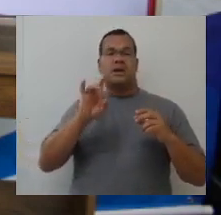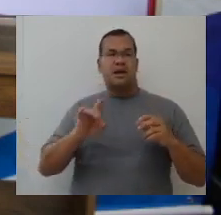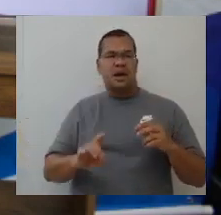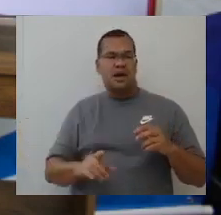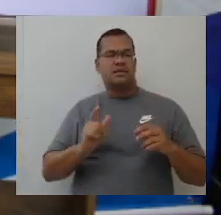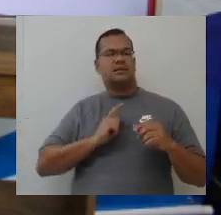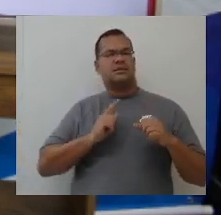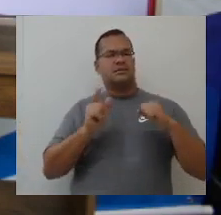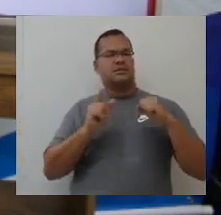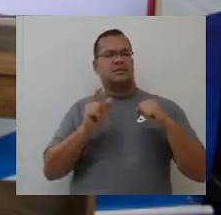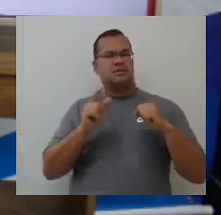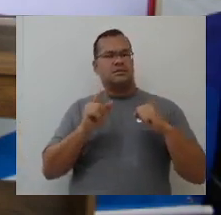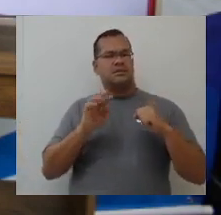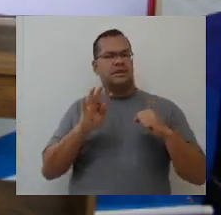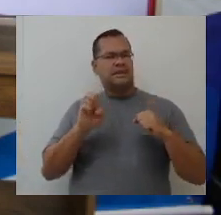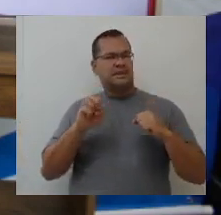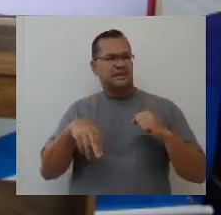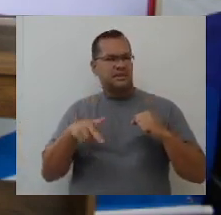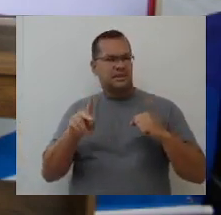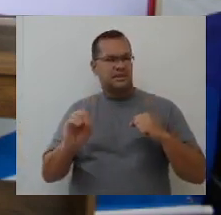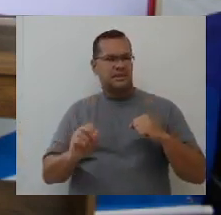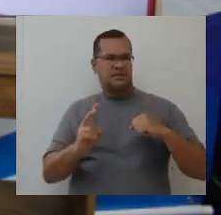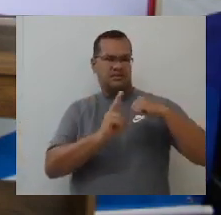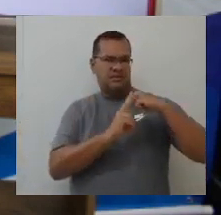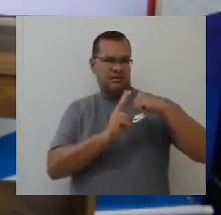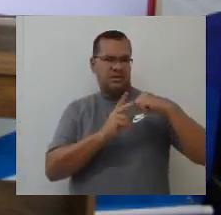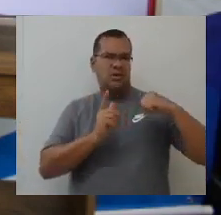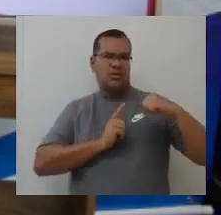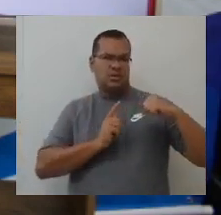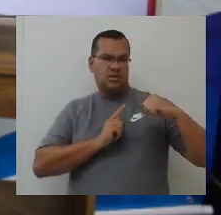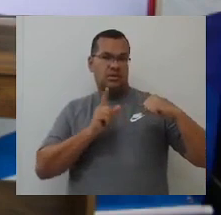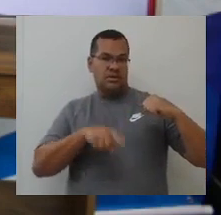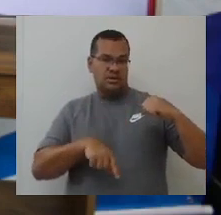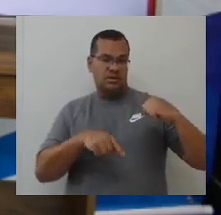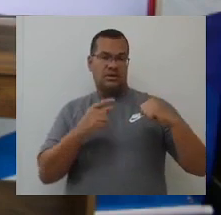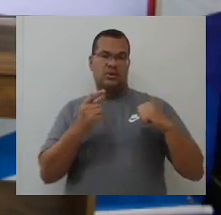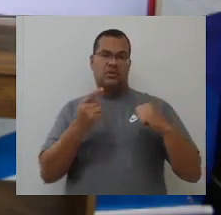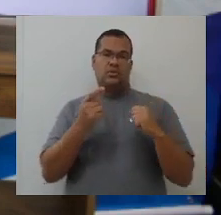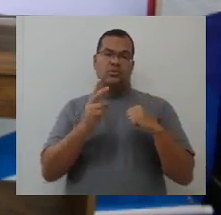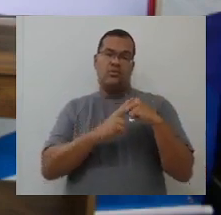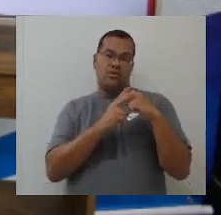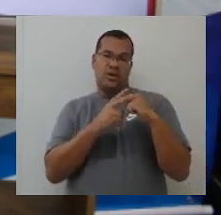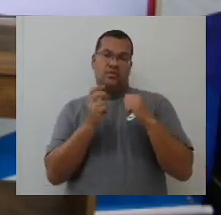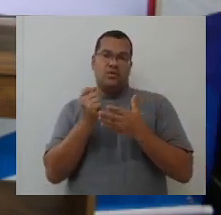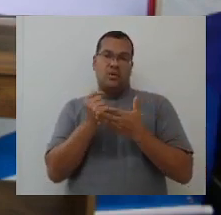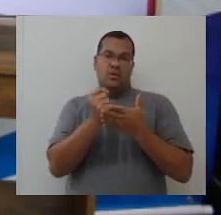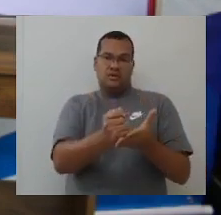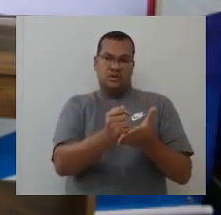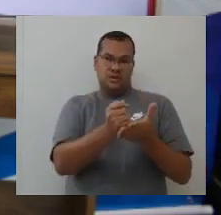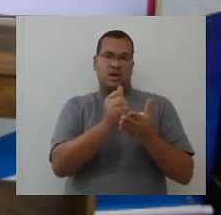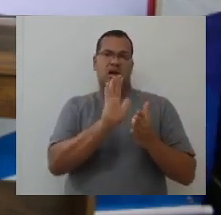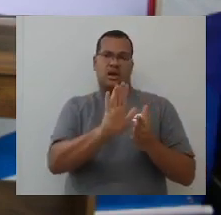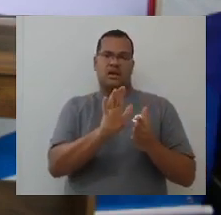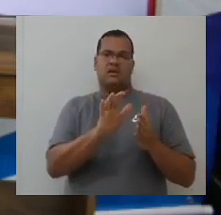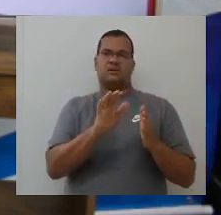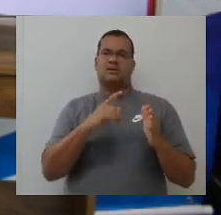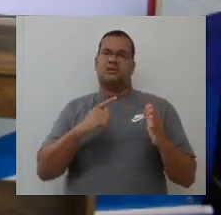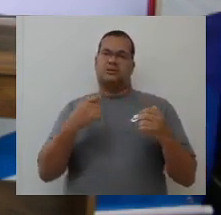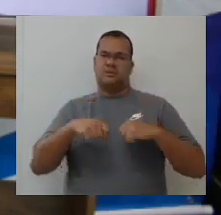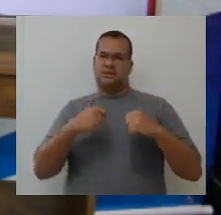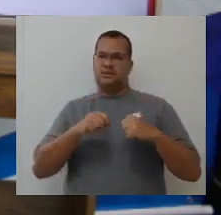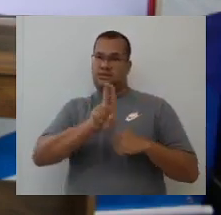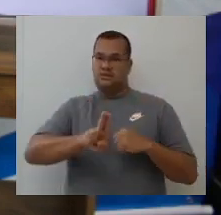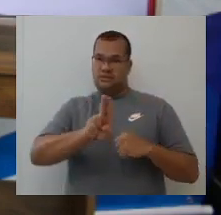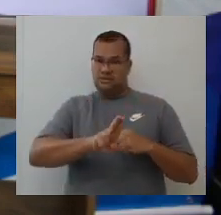tempo verbal, eu tenho um verbo auxiliar indicado. No simple present, que foi assunto agora da aula anterior, da aula do segundo ano,